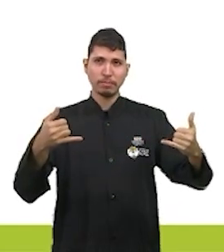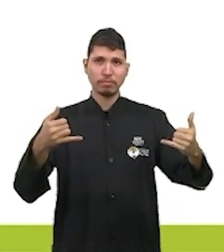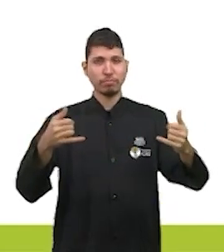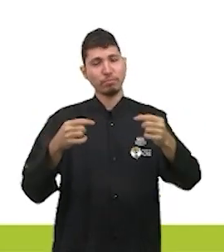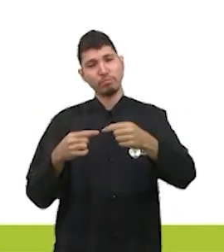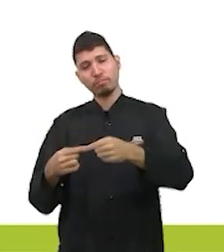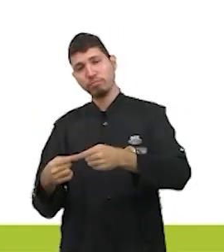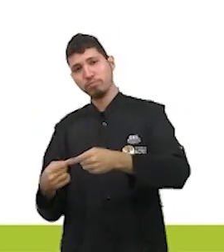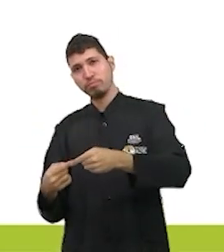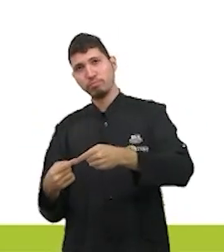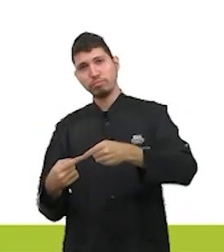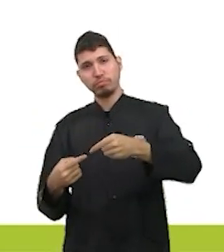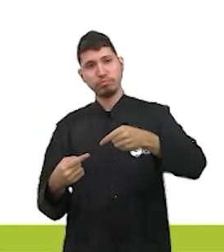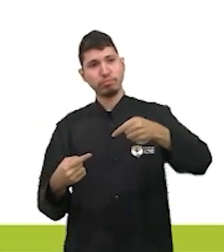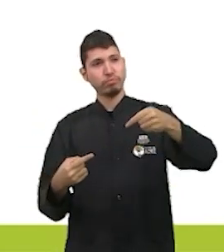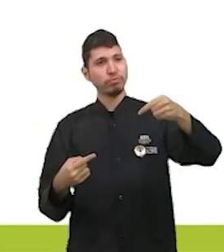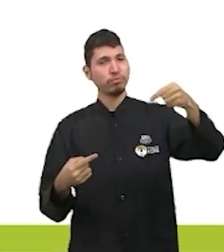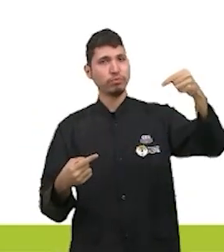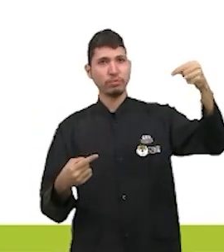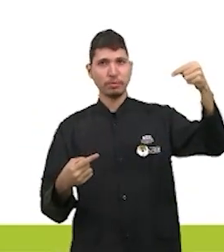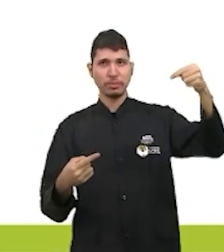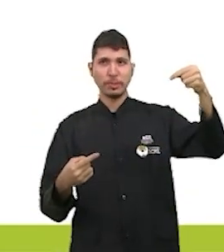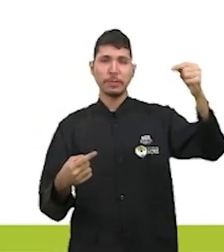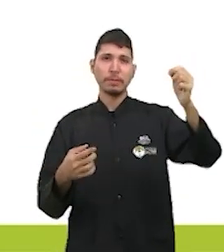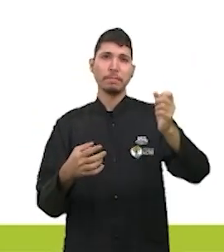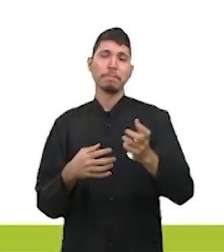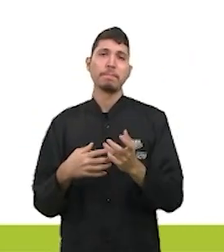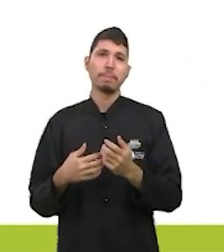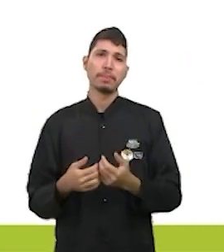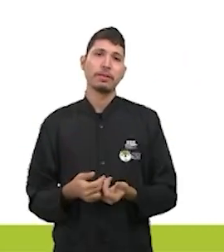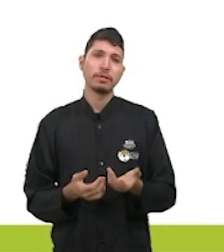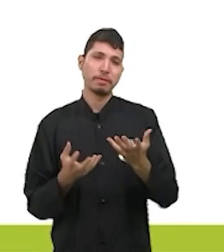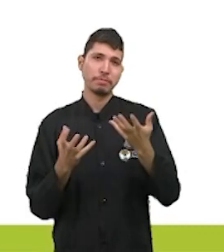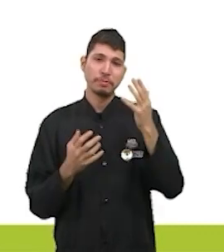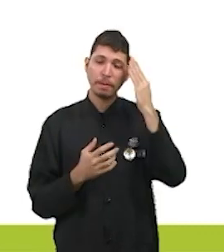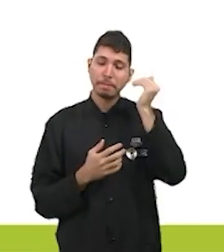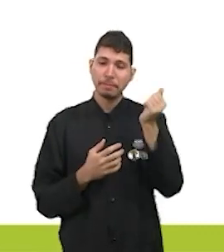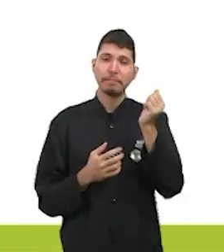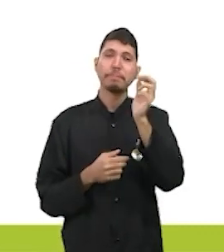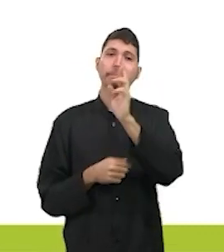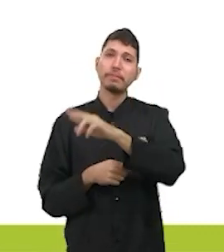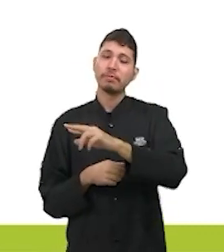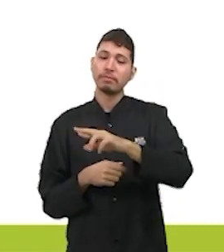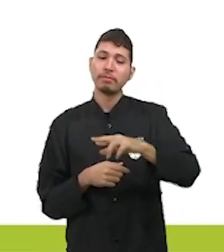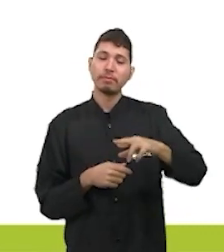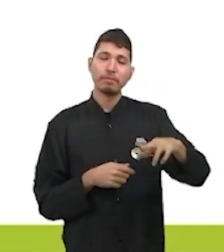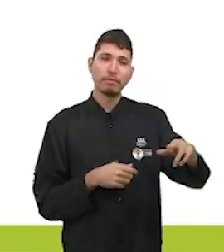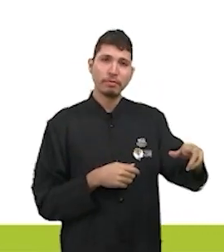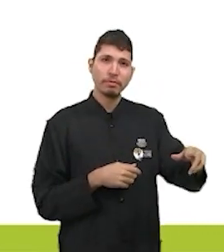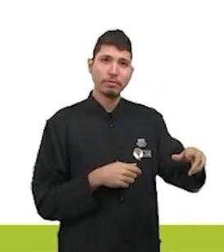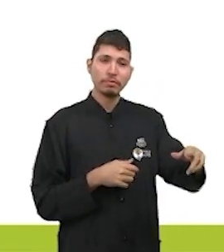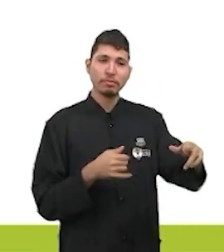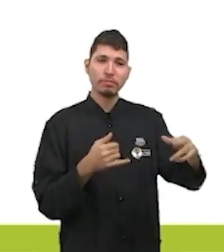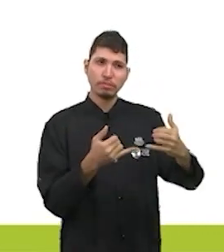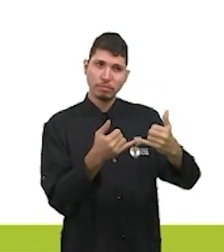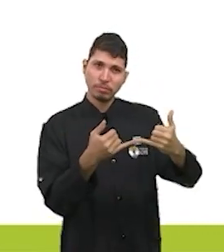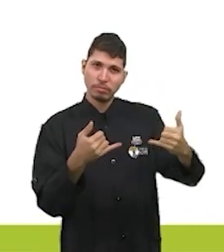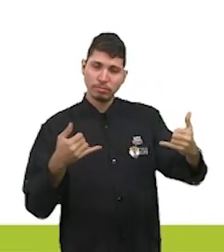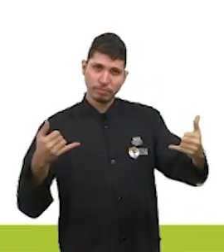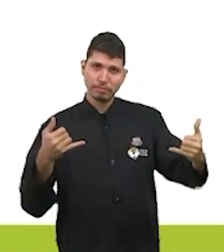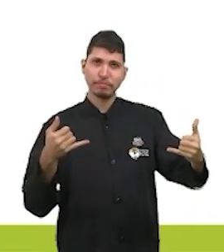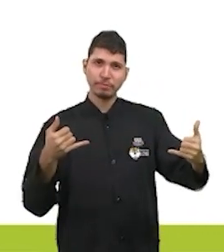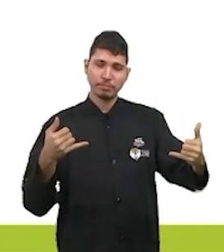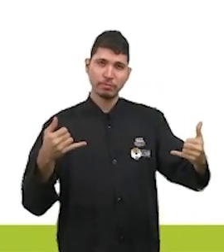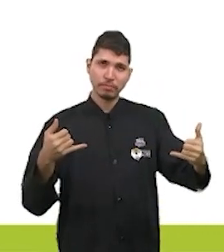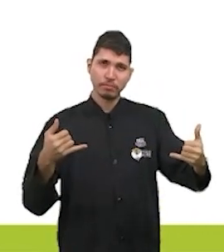crescente são. Então, ele quer a resistência, tá? E aí ele fala a resistência elétrica dos fios,